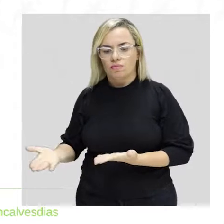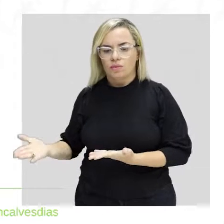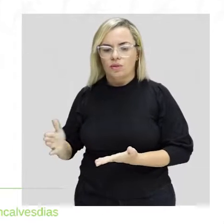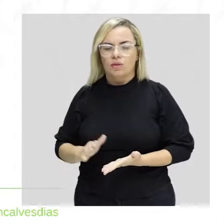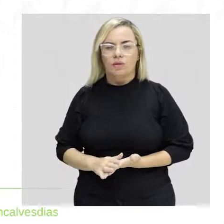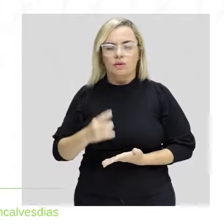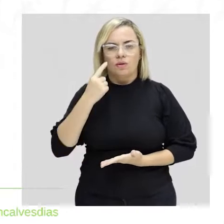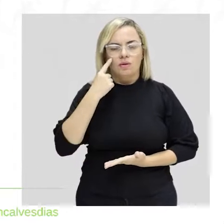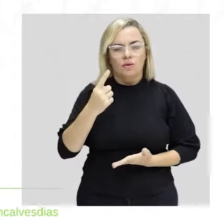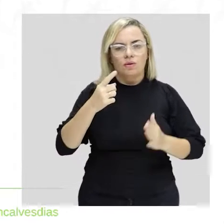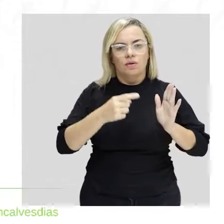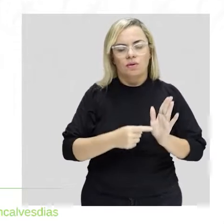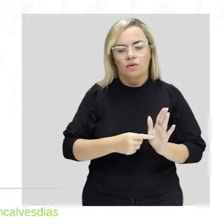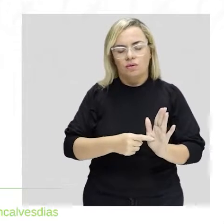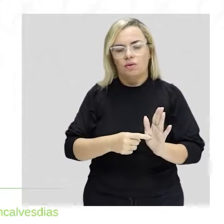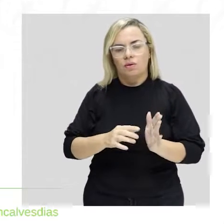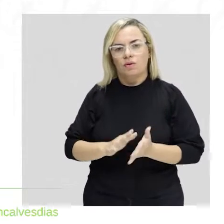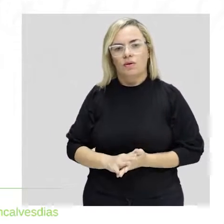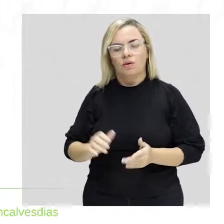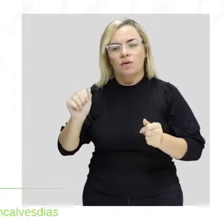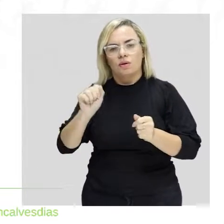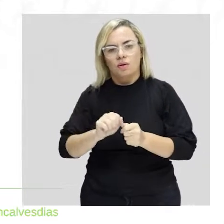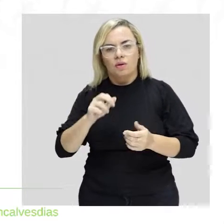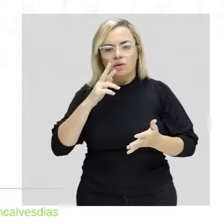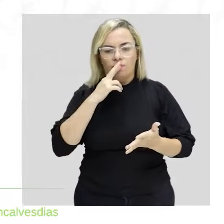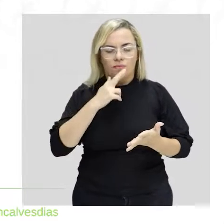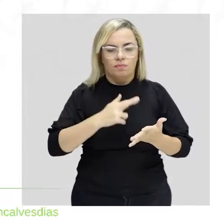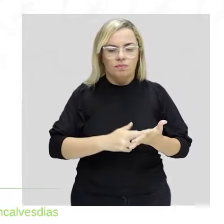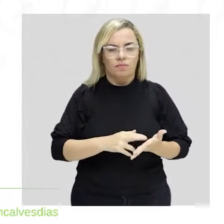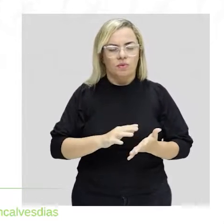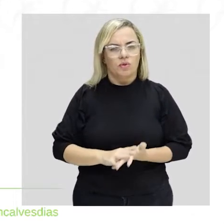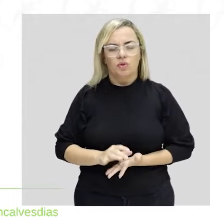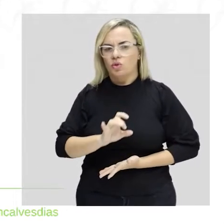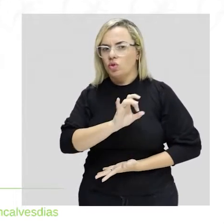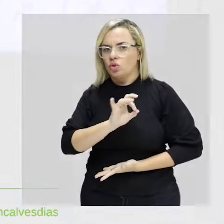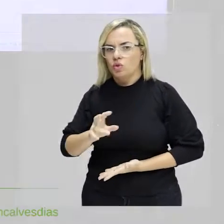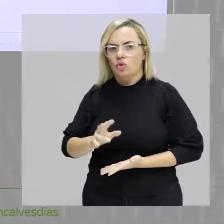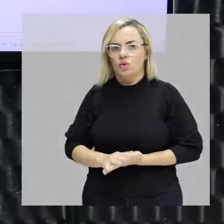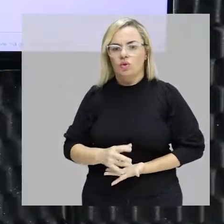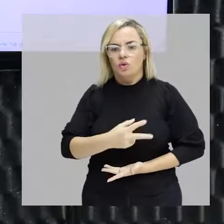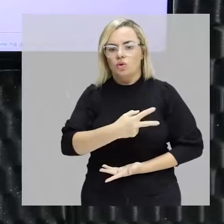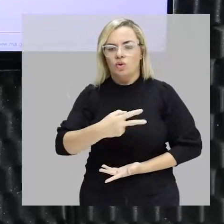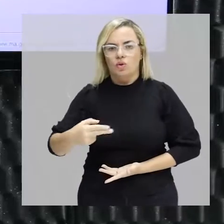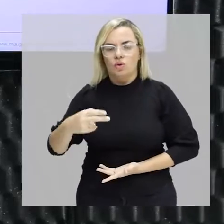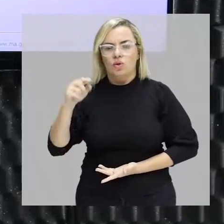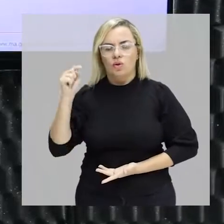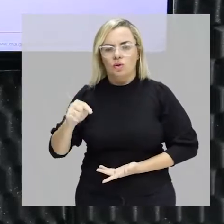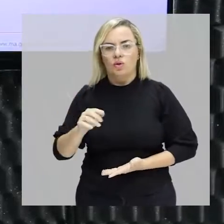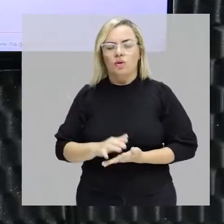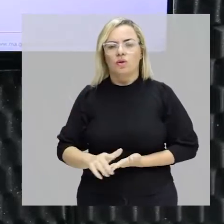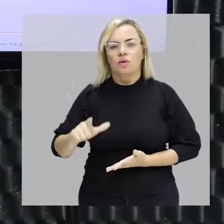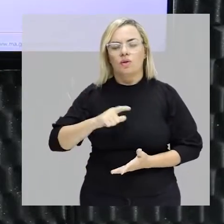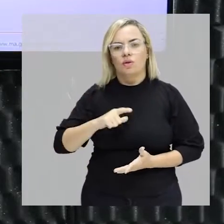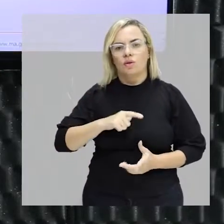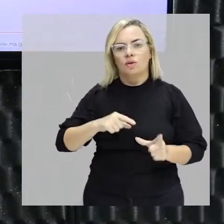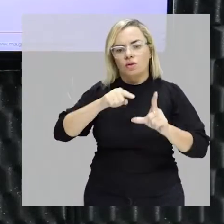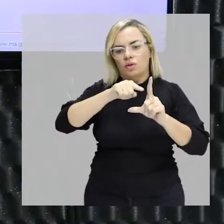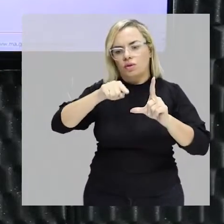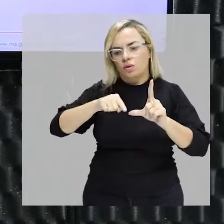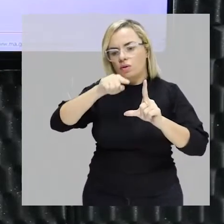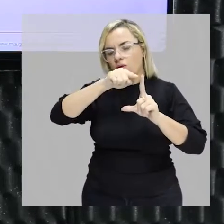como ela se apresentou, o que a gente fez para resolver, apenas igualou, tinha até o suporte do gráfico, né, caso